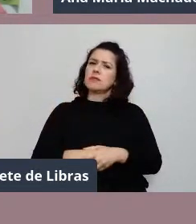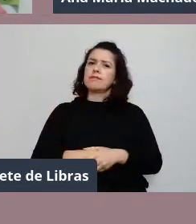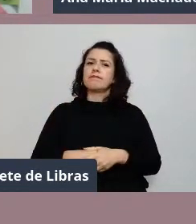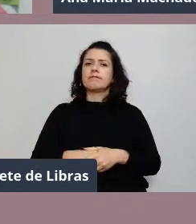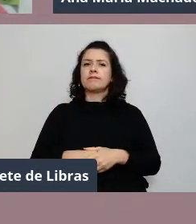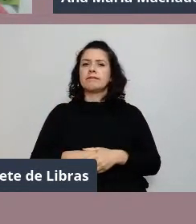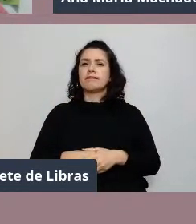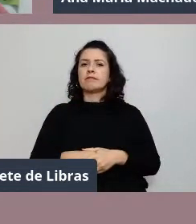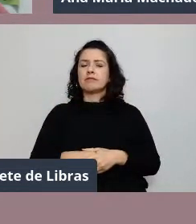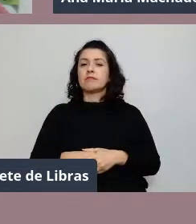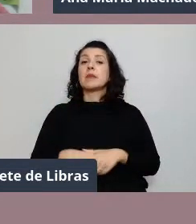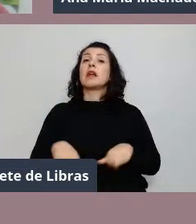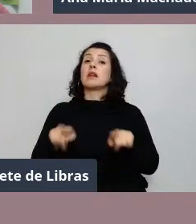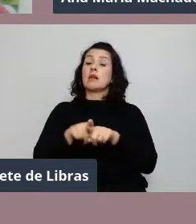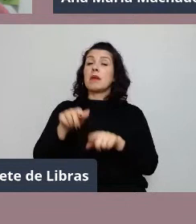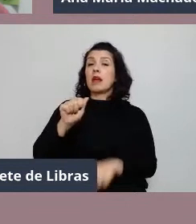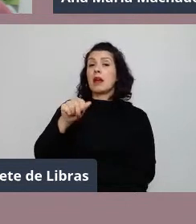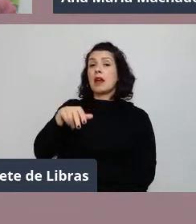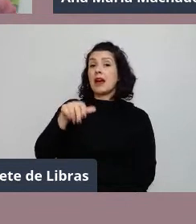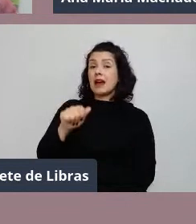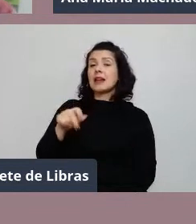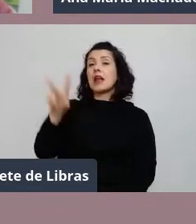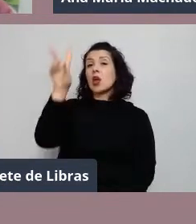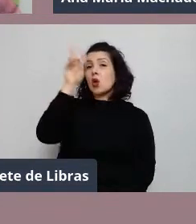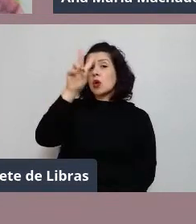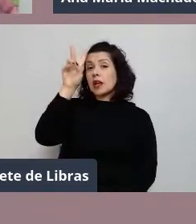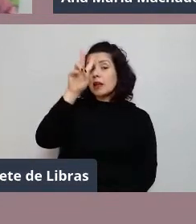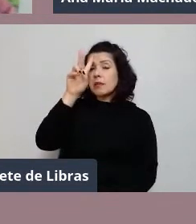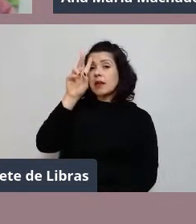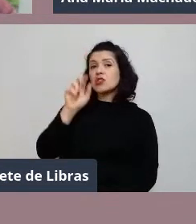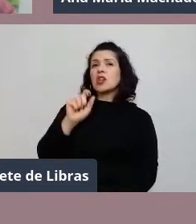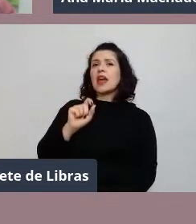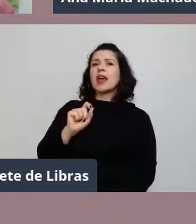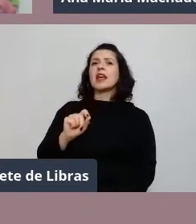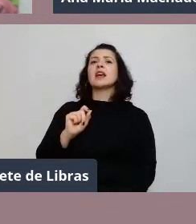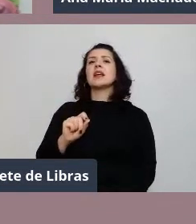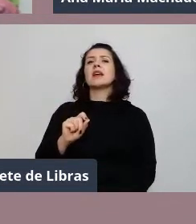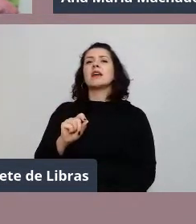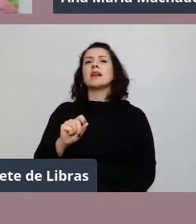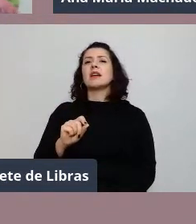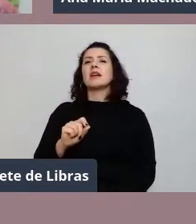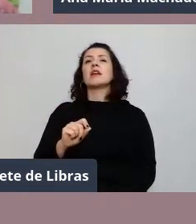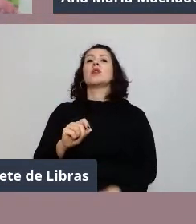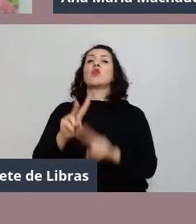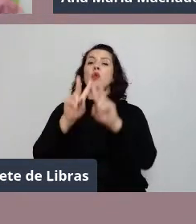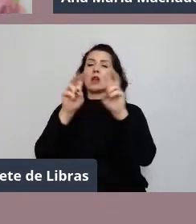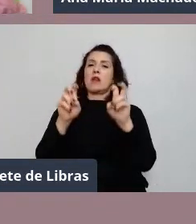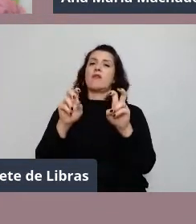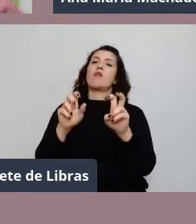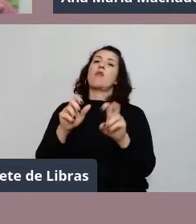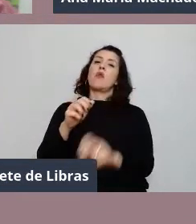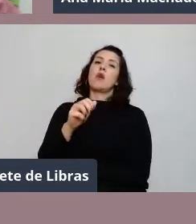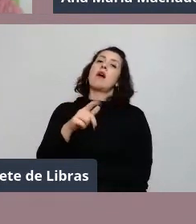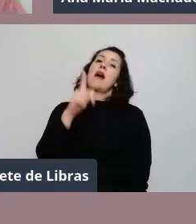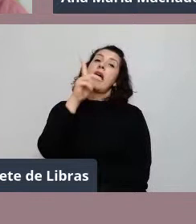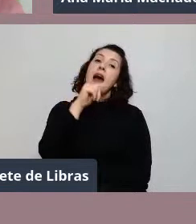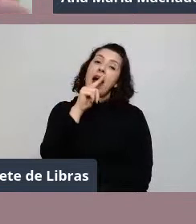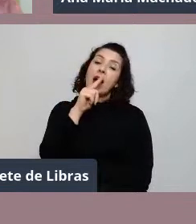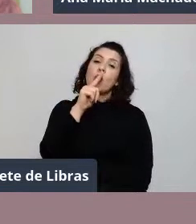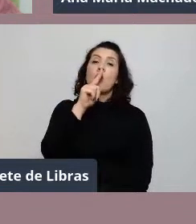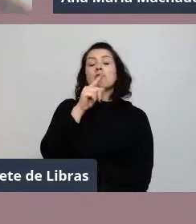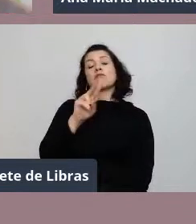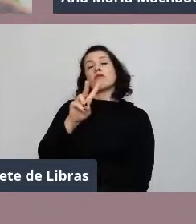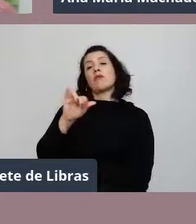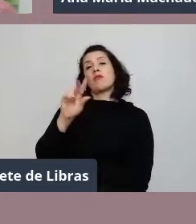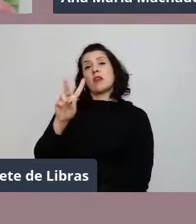Eu lembrei de Água Viva, né, que é muito, ele é muito conhecido por isso, né? Ela retirou, parece que